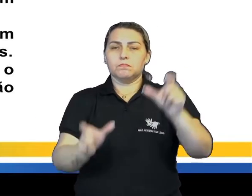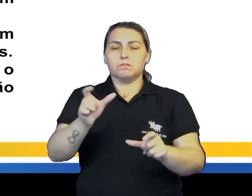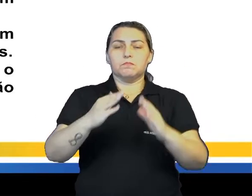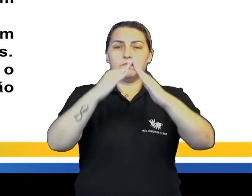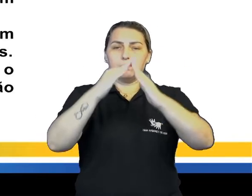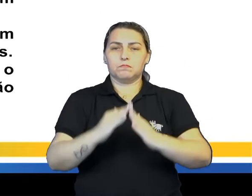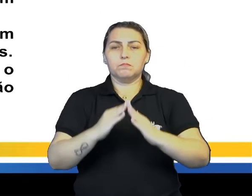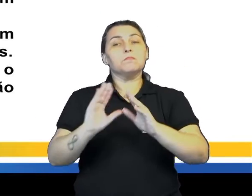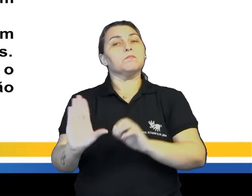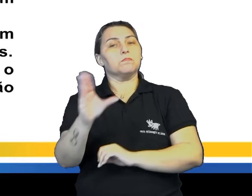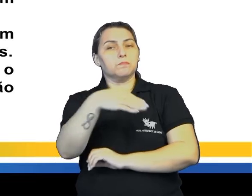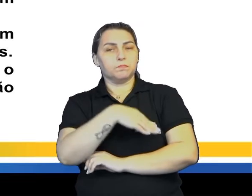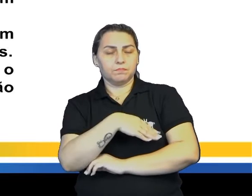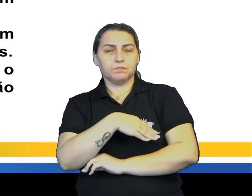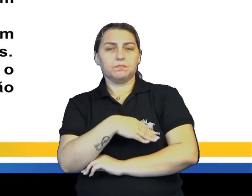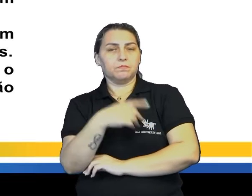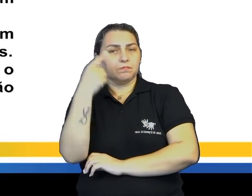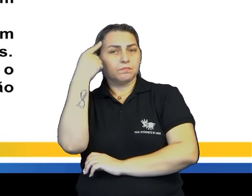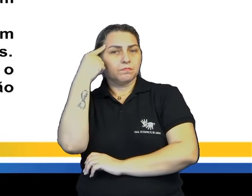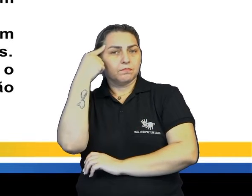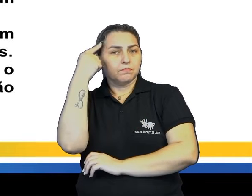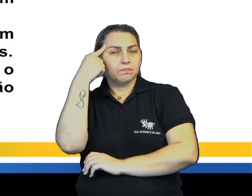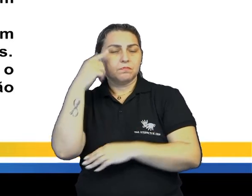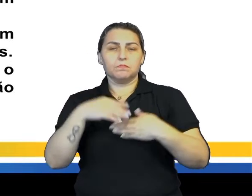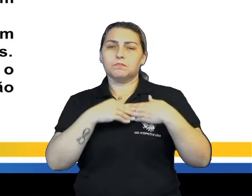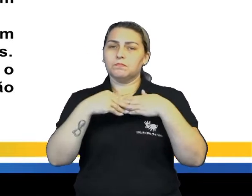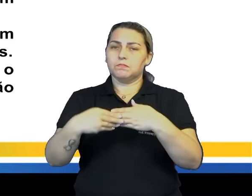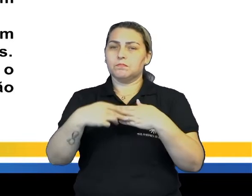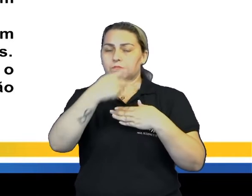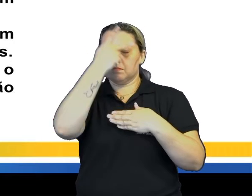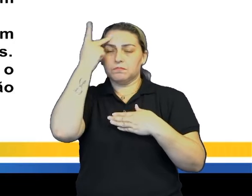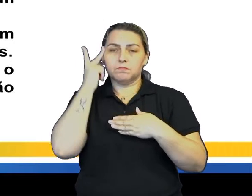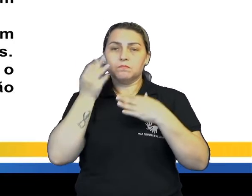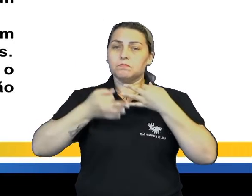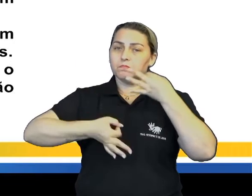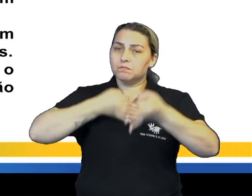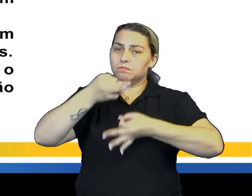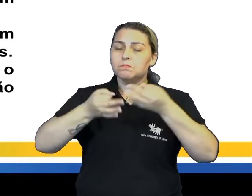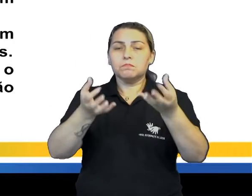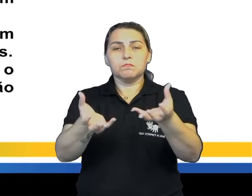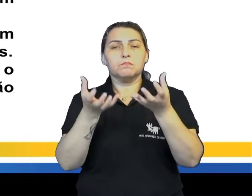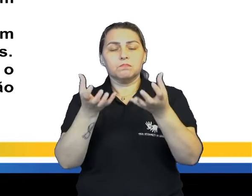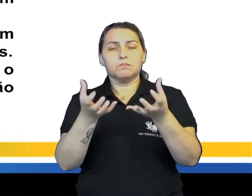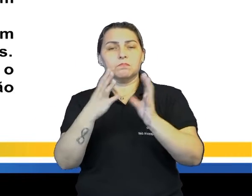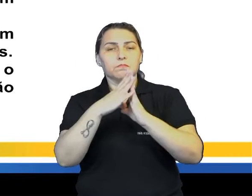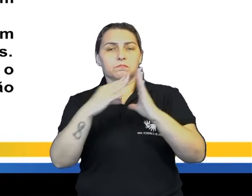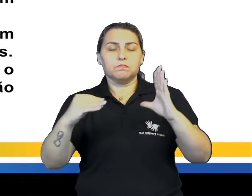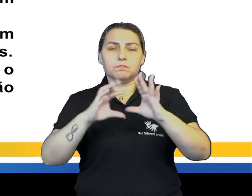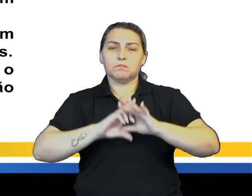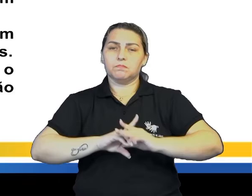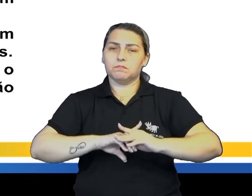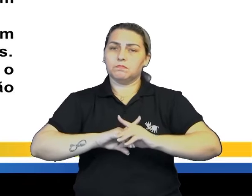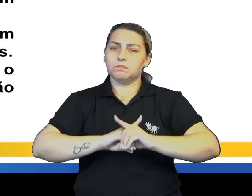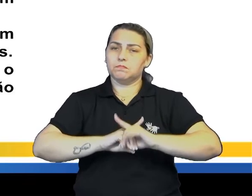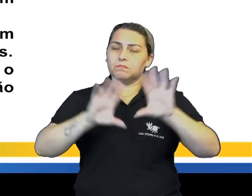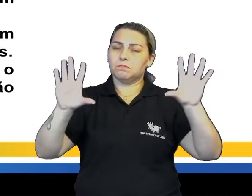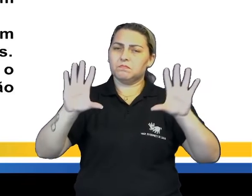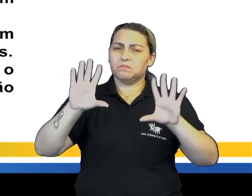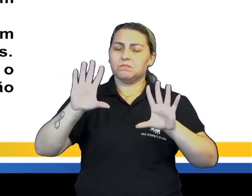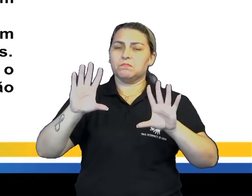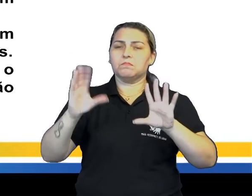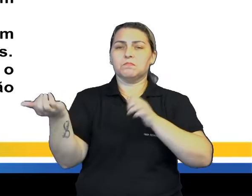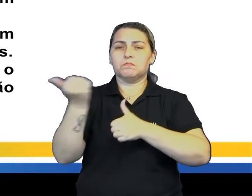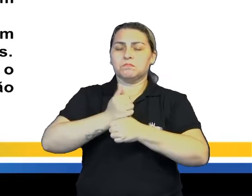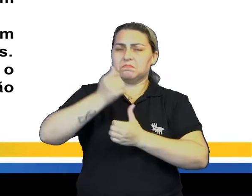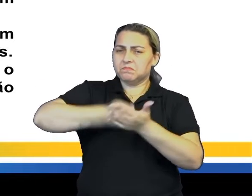habitavam aquela polis. Então, eram os pensadores que levavam as pessoas a questionar e querer esse modelo democrático em vez da tirania, em